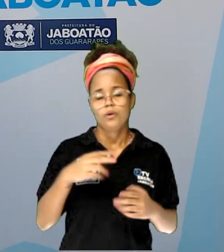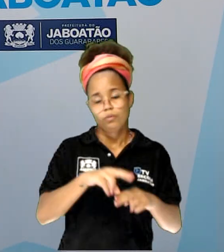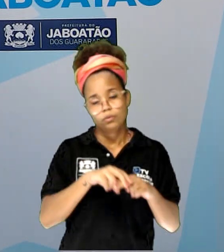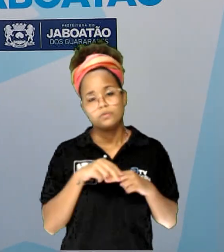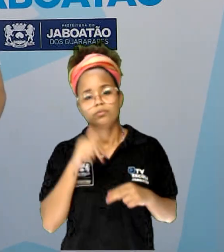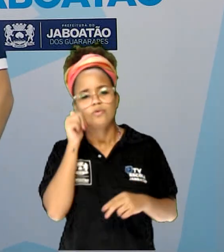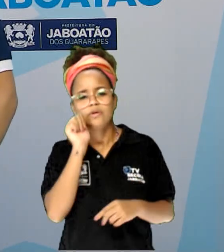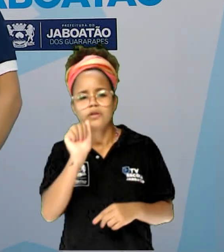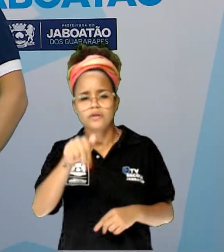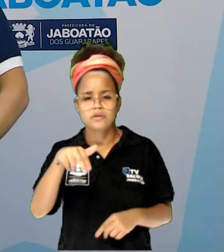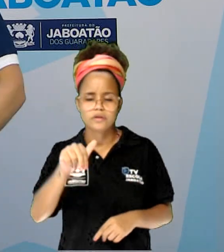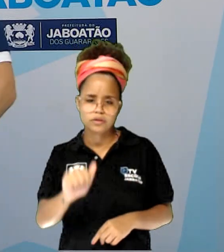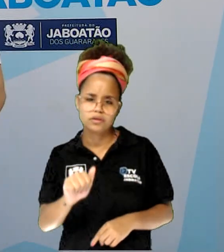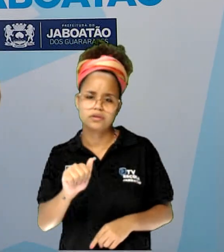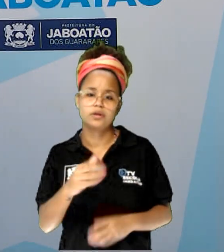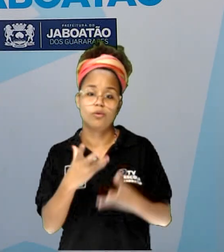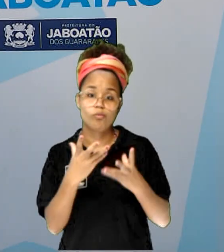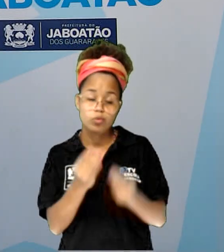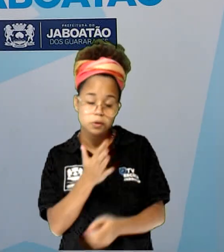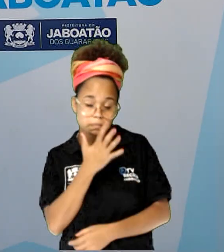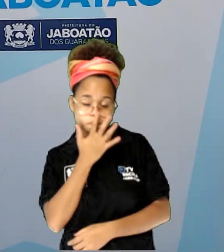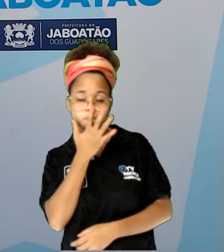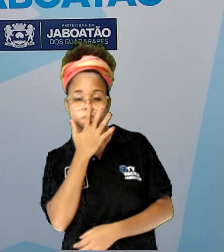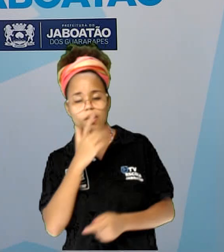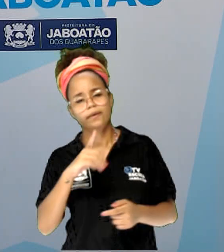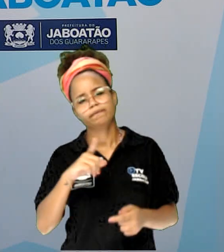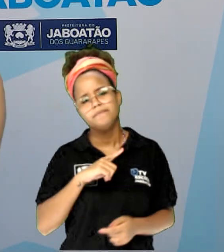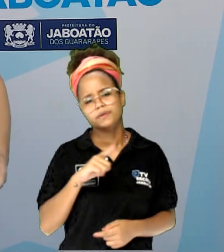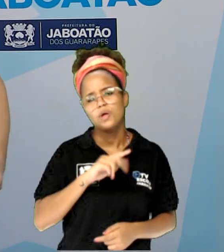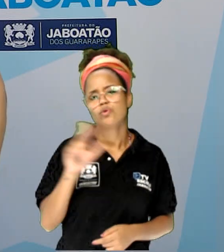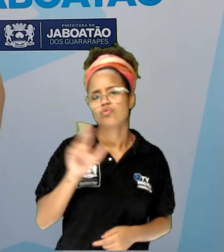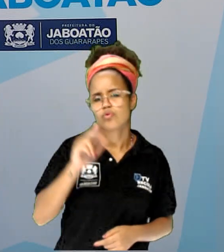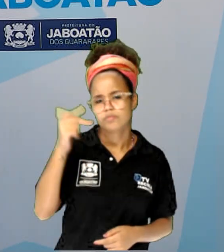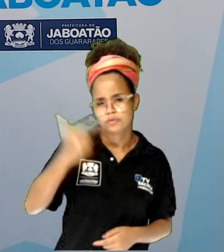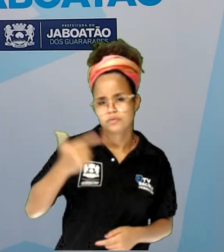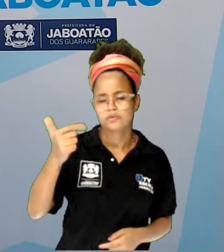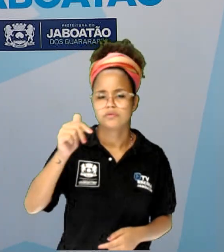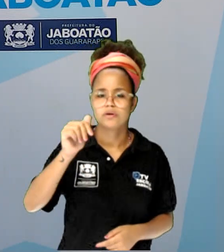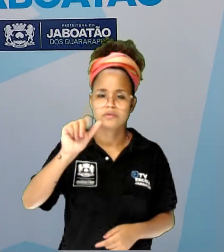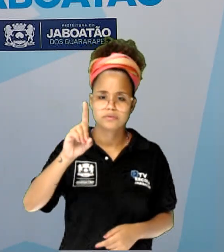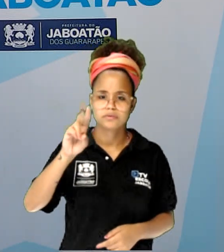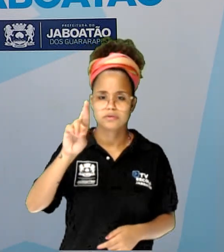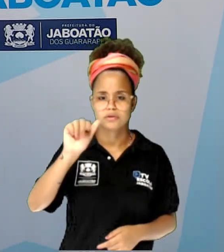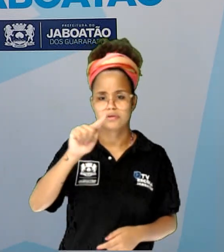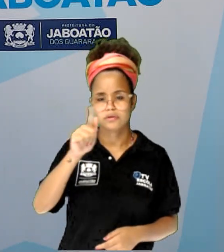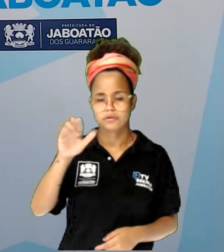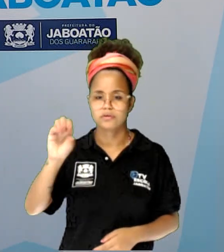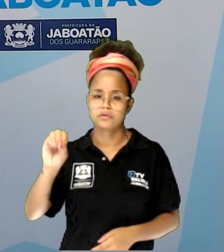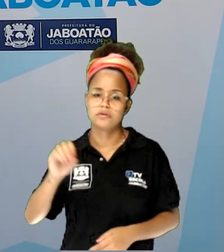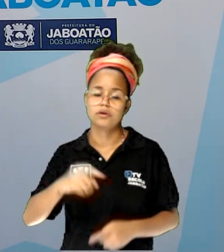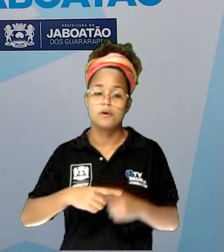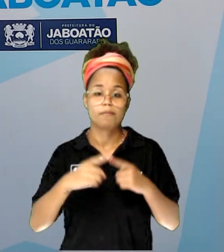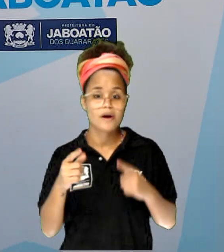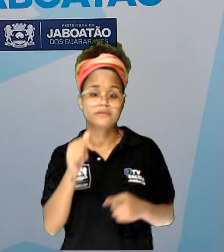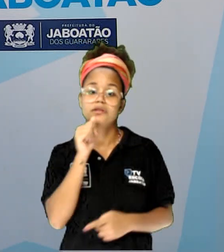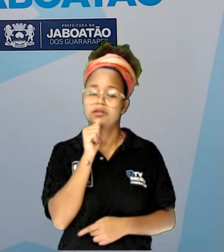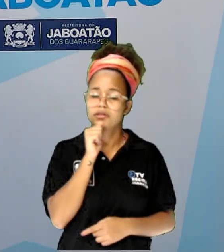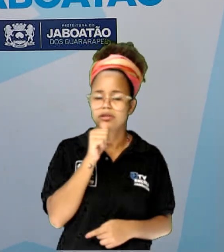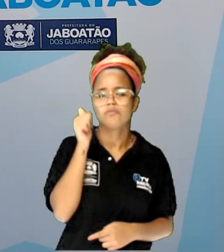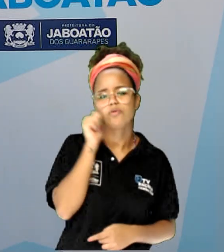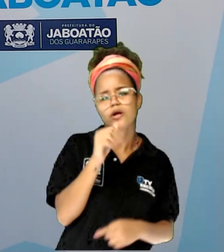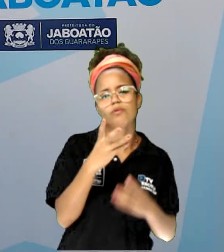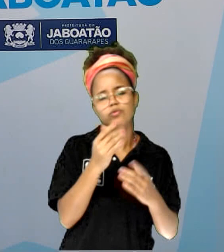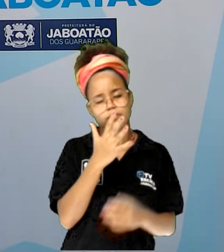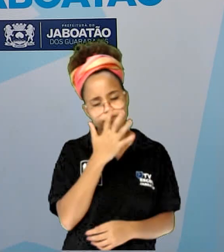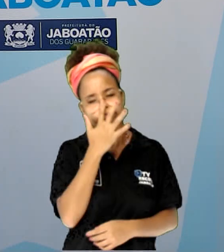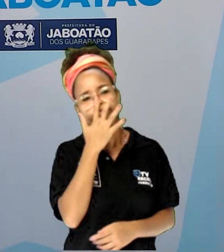apesar de ter um apelido como esse, Ana Dragão, e de ser uma mulher que era viúva de um bandido, ainda assim ela era uma mulher muito admirada. Como dizia no